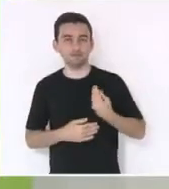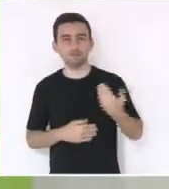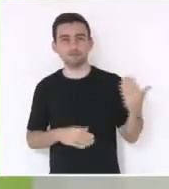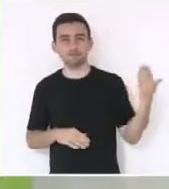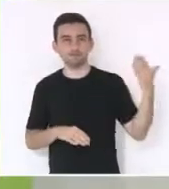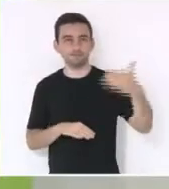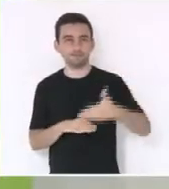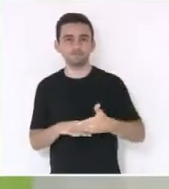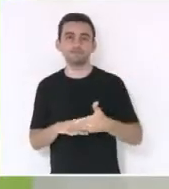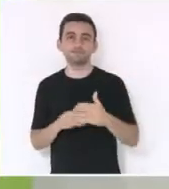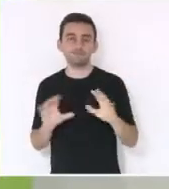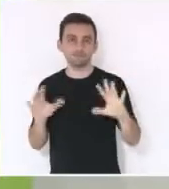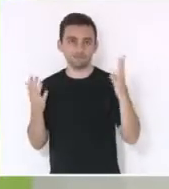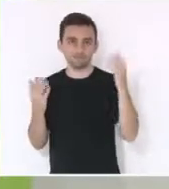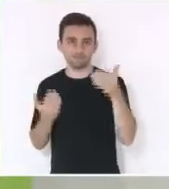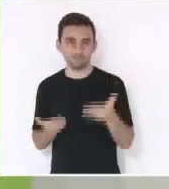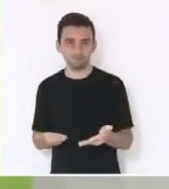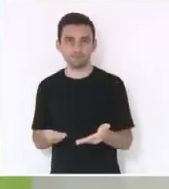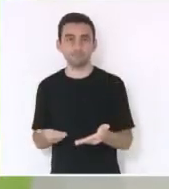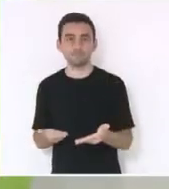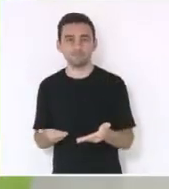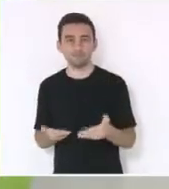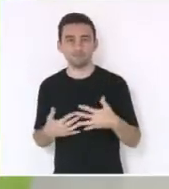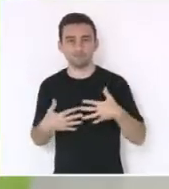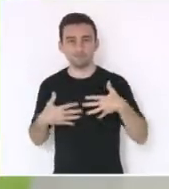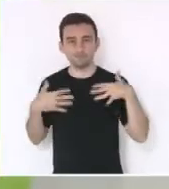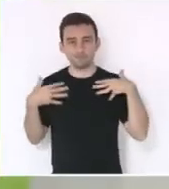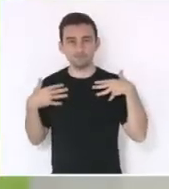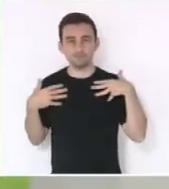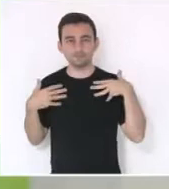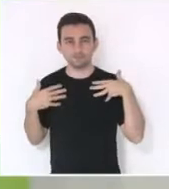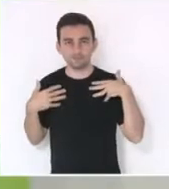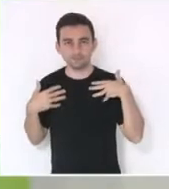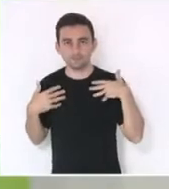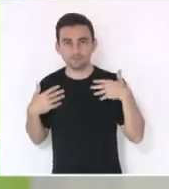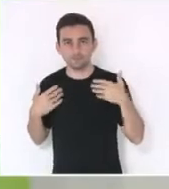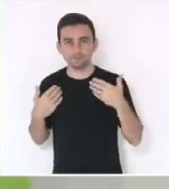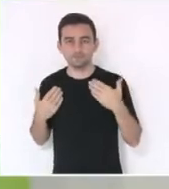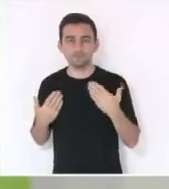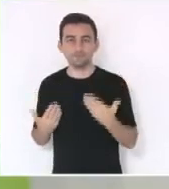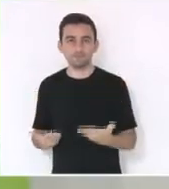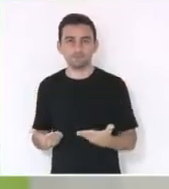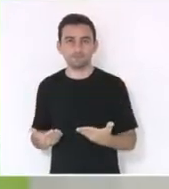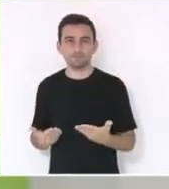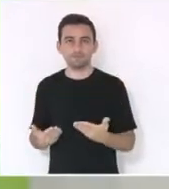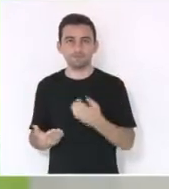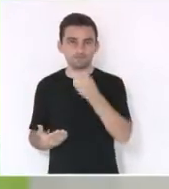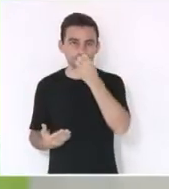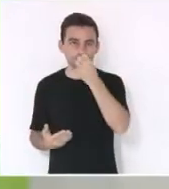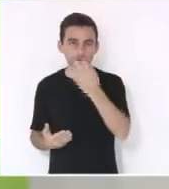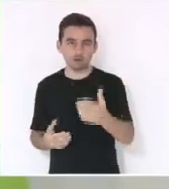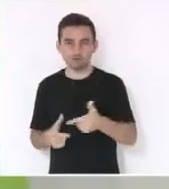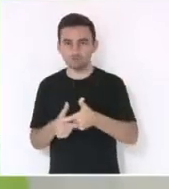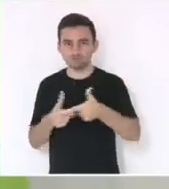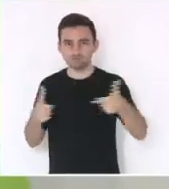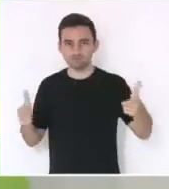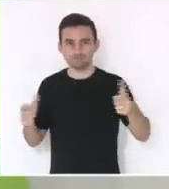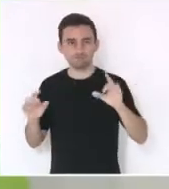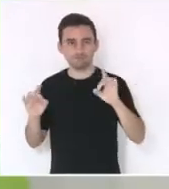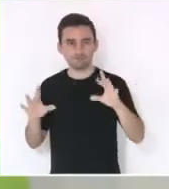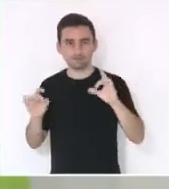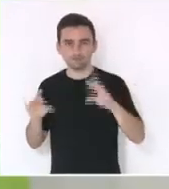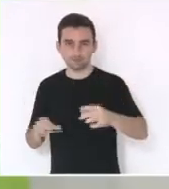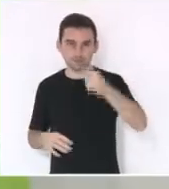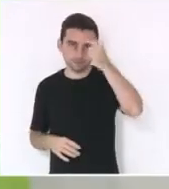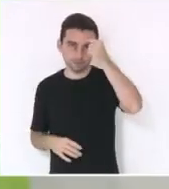grande evento em homenagem à nossa querida, seleta e grande universidade que é a